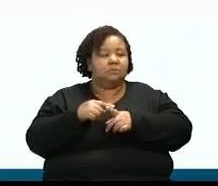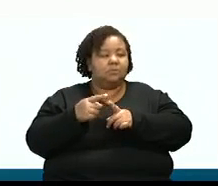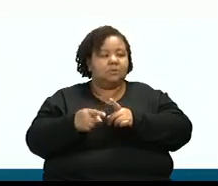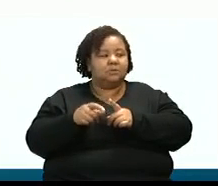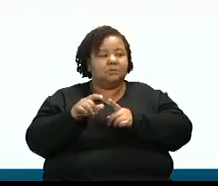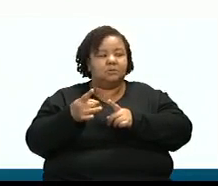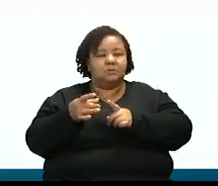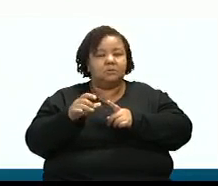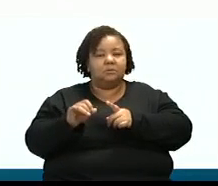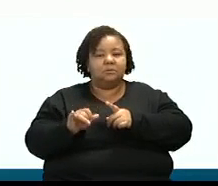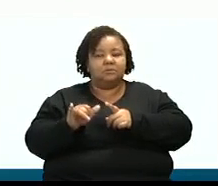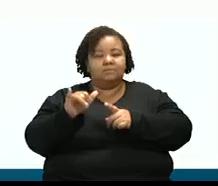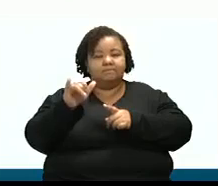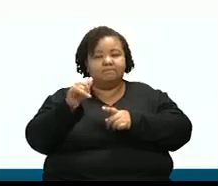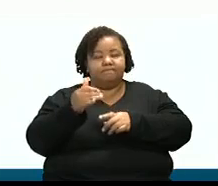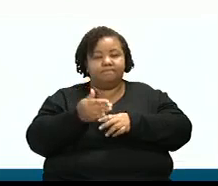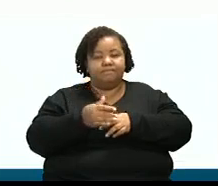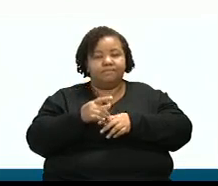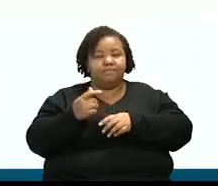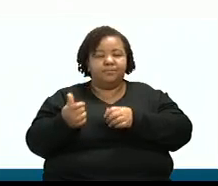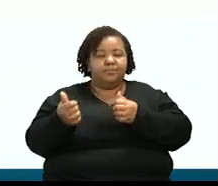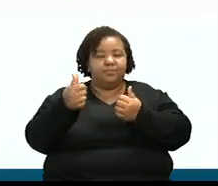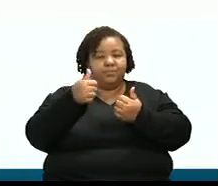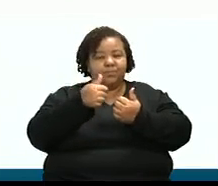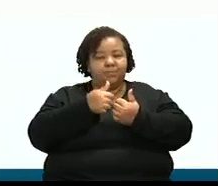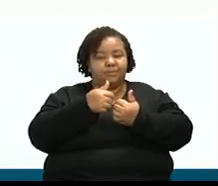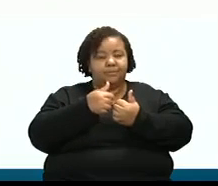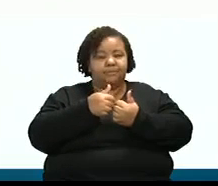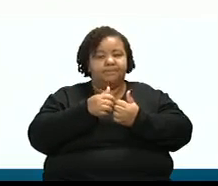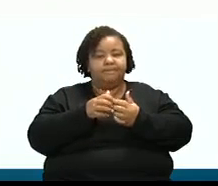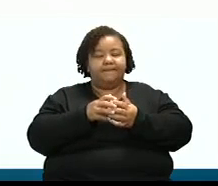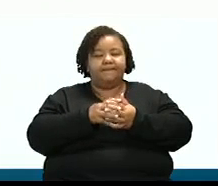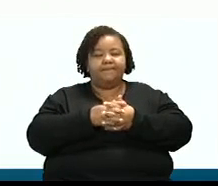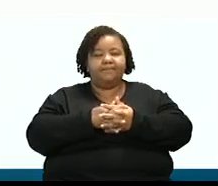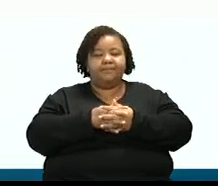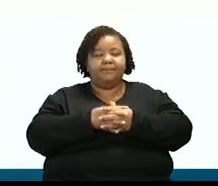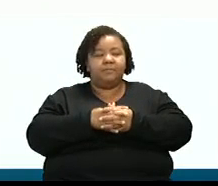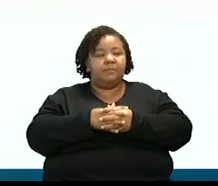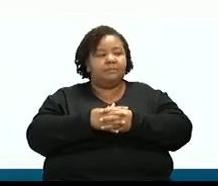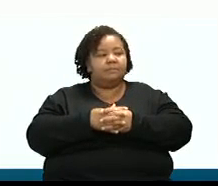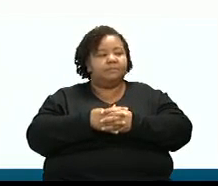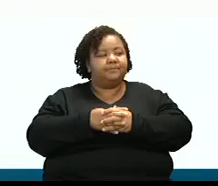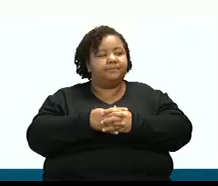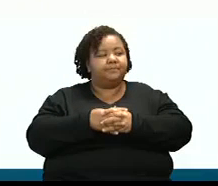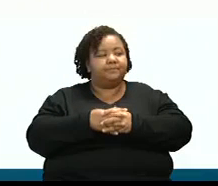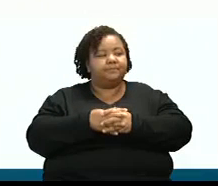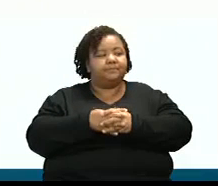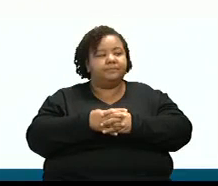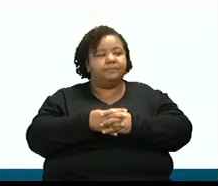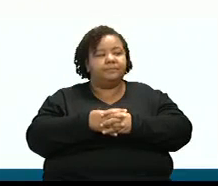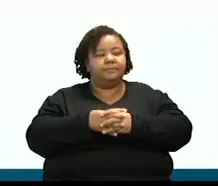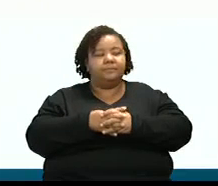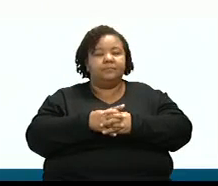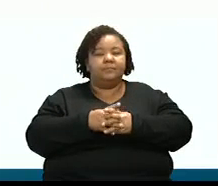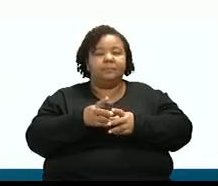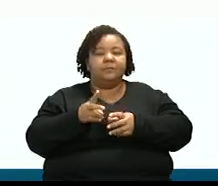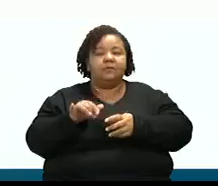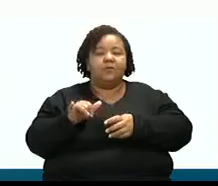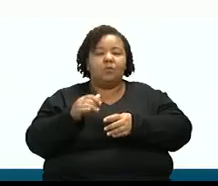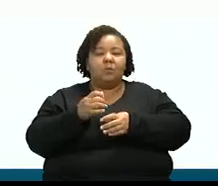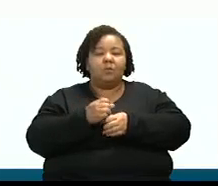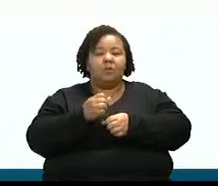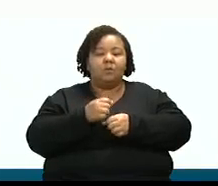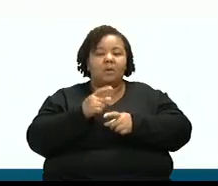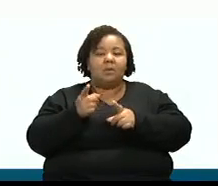que vai gerar um número quando eu substituo a constante y, substituo o ponto. Então, eu vou calcular para o